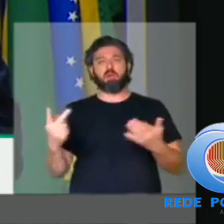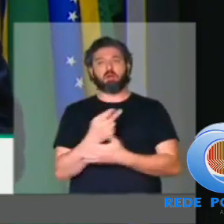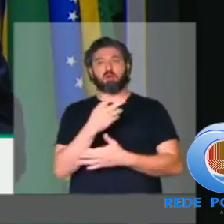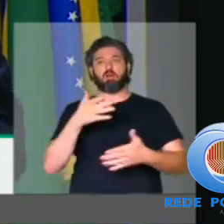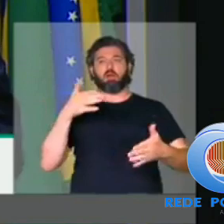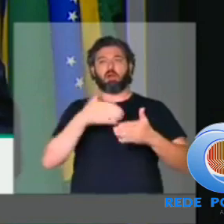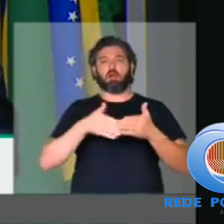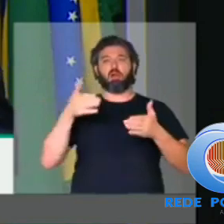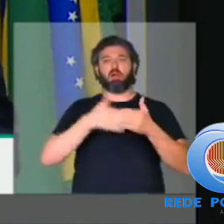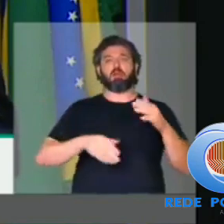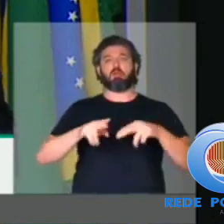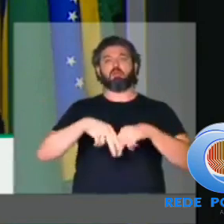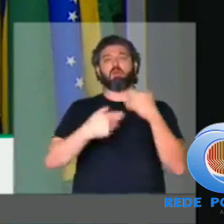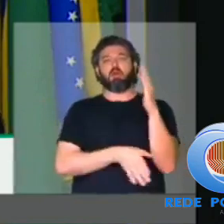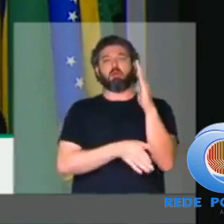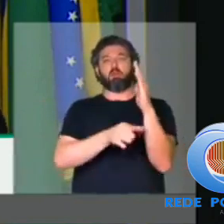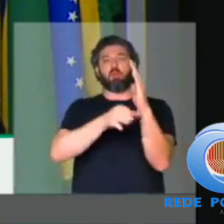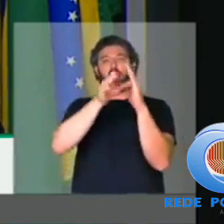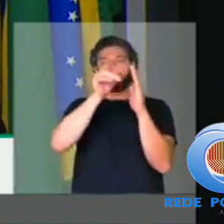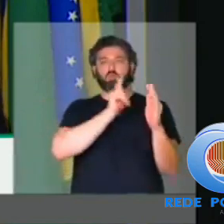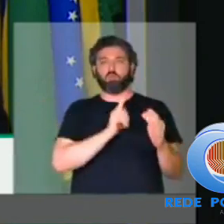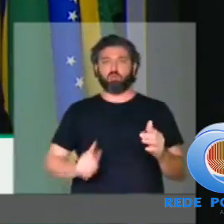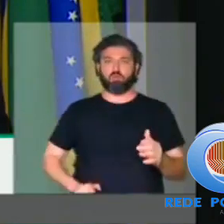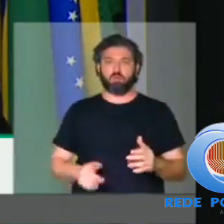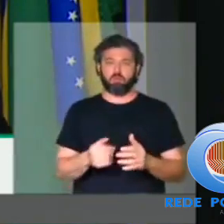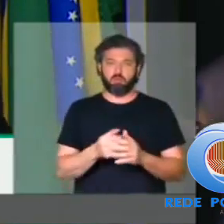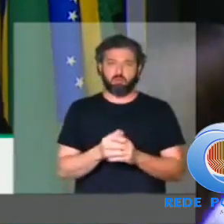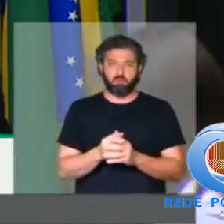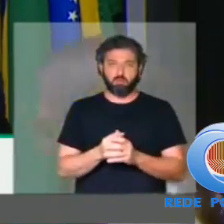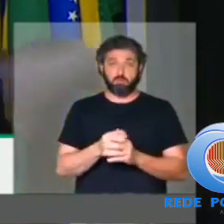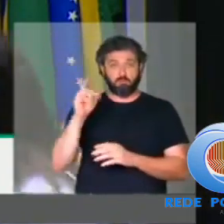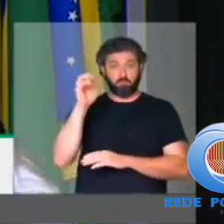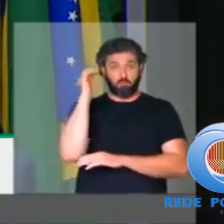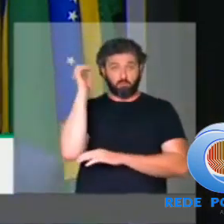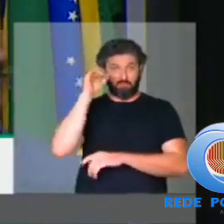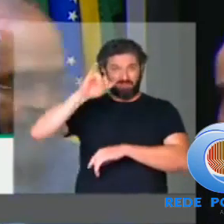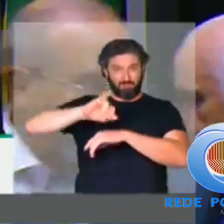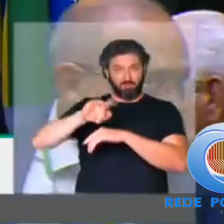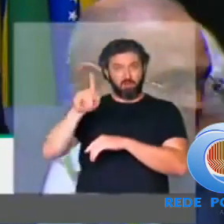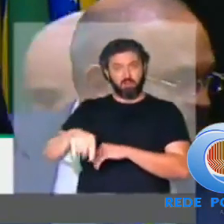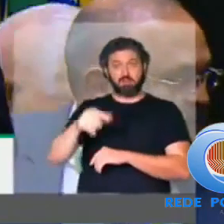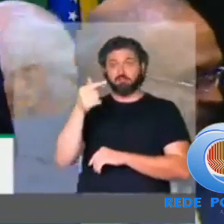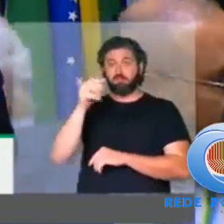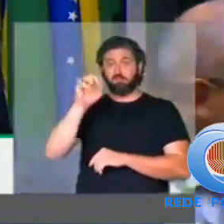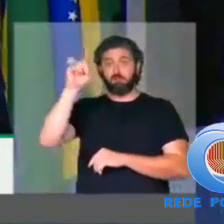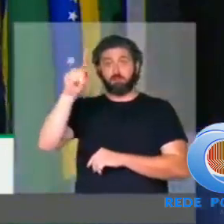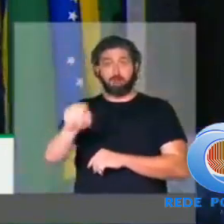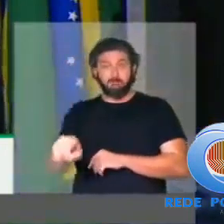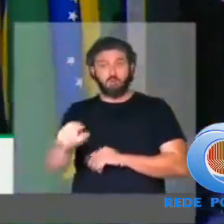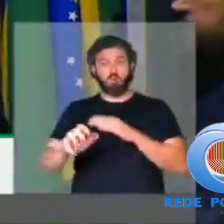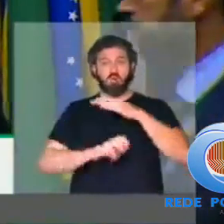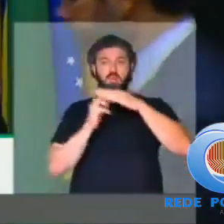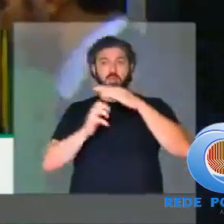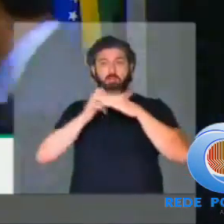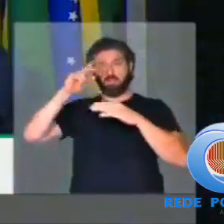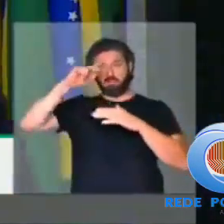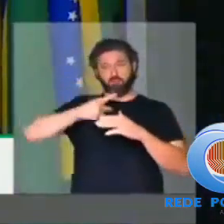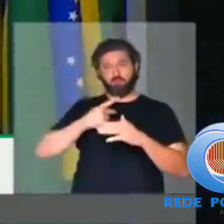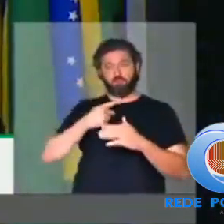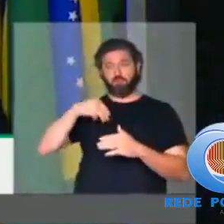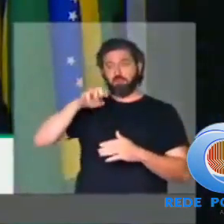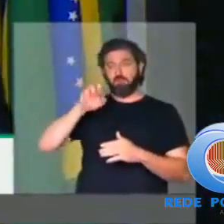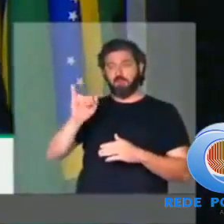estão travados pela burocracia estatal. Em Porto Alegre, são 70 mil microempresas